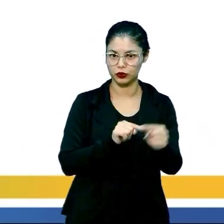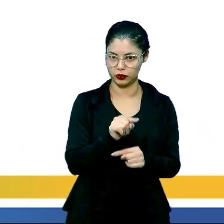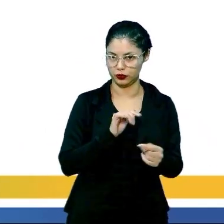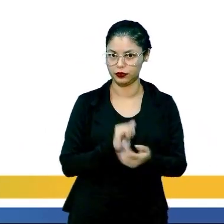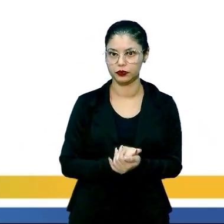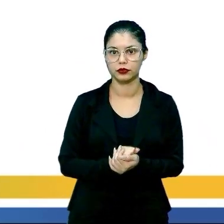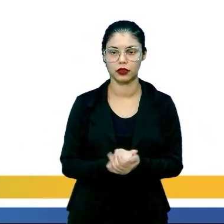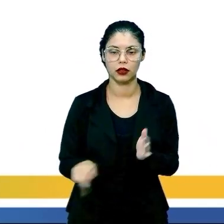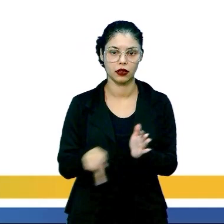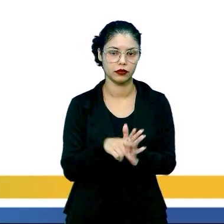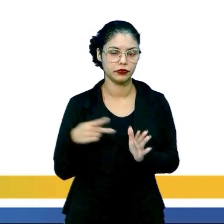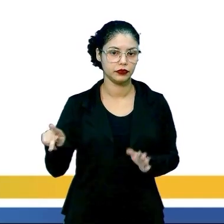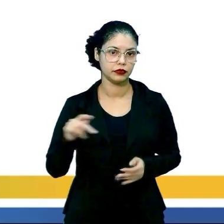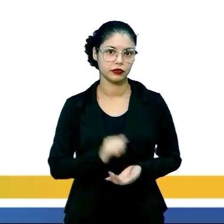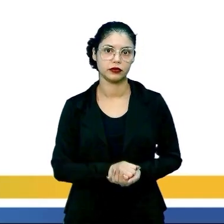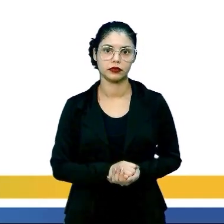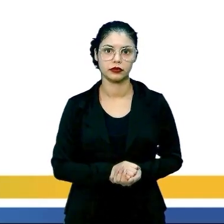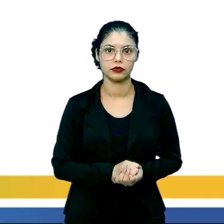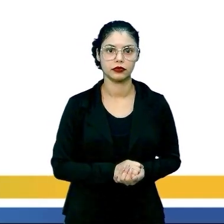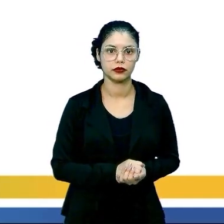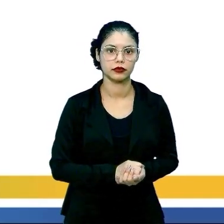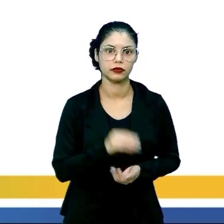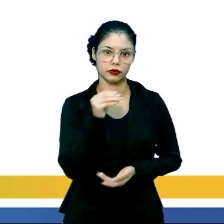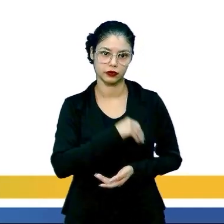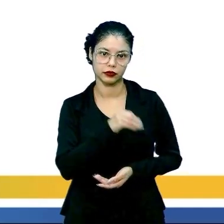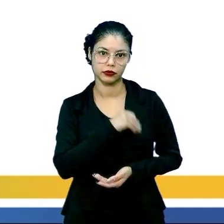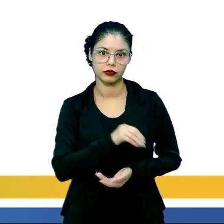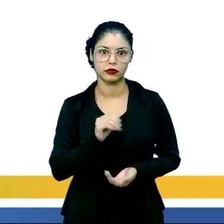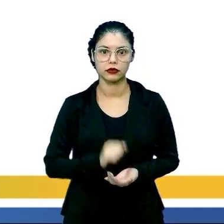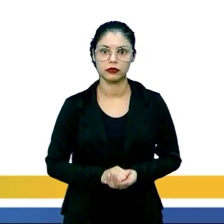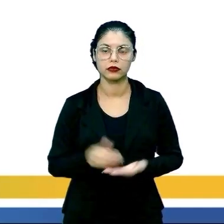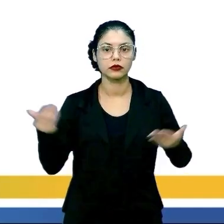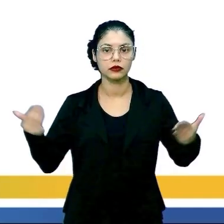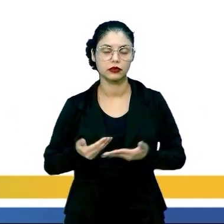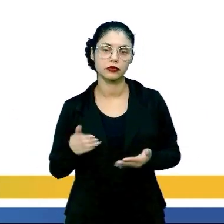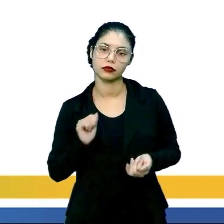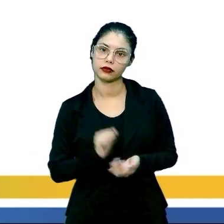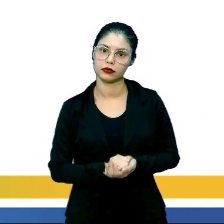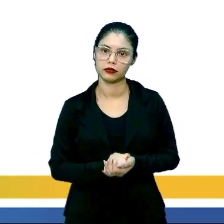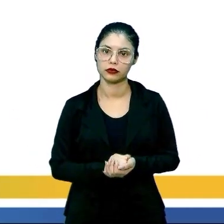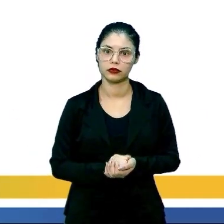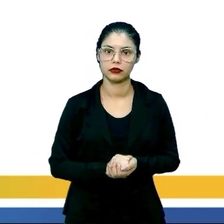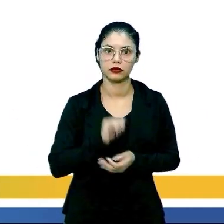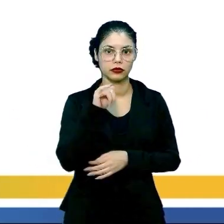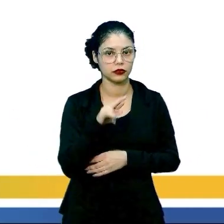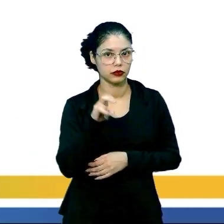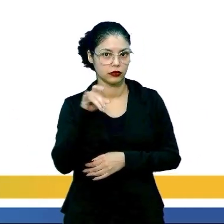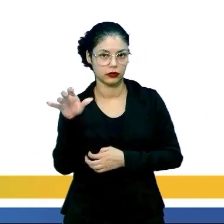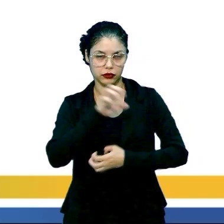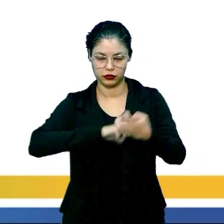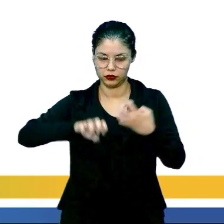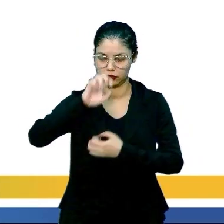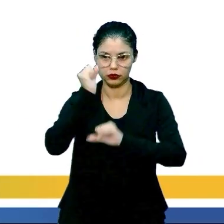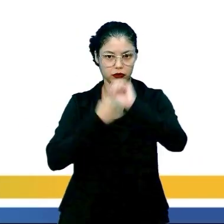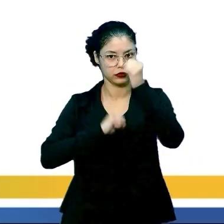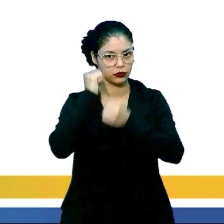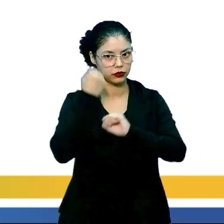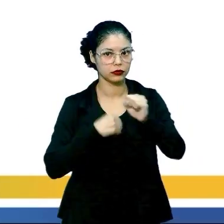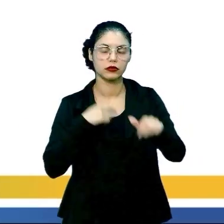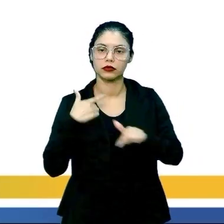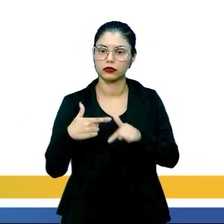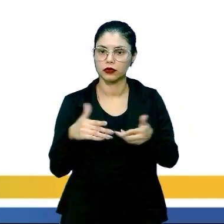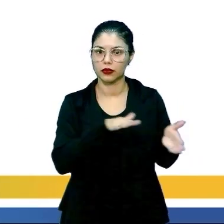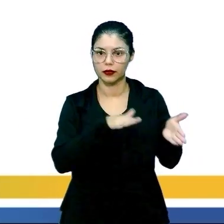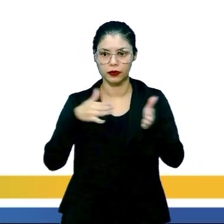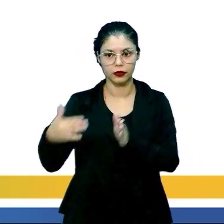trabalho entre eles. O trabalho ele passa a ser assalariado. E agora, com o advento do iluminismo e da Revolução Industrial, o trabalho